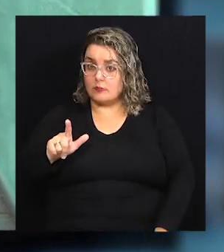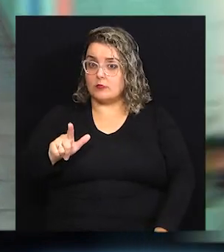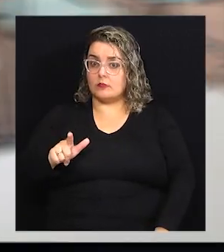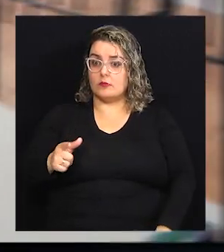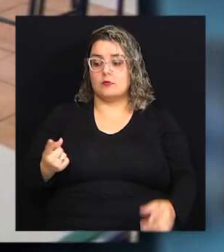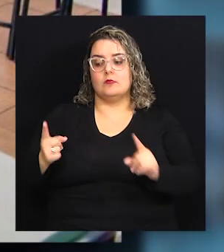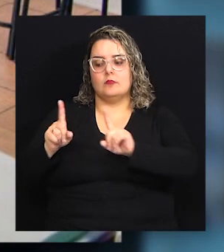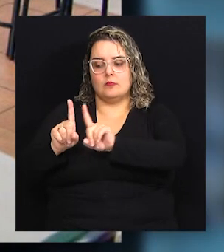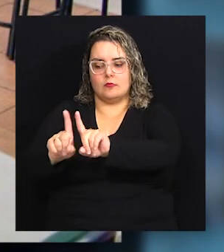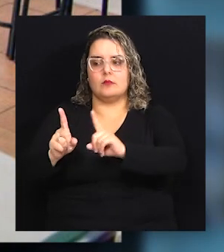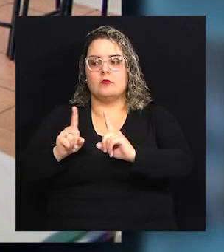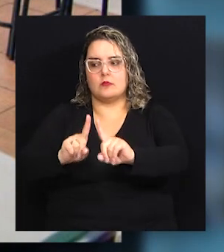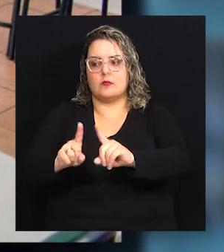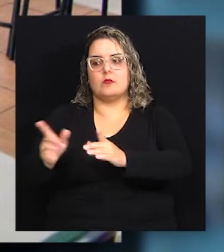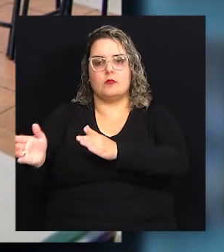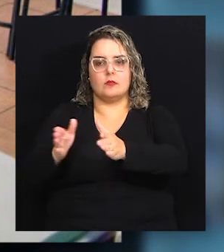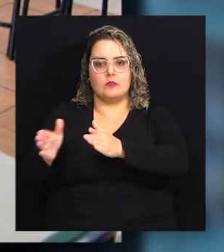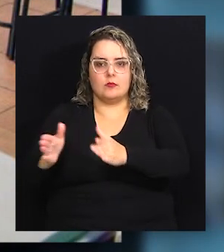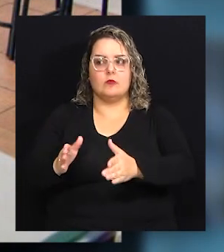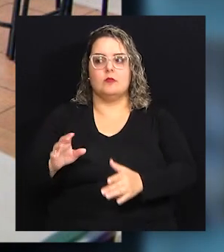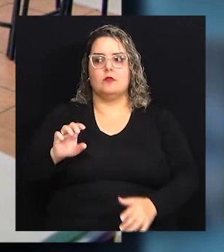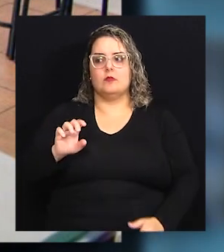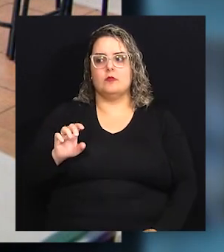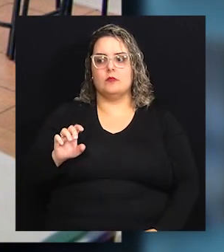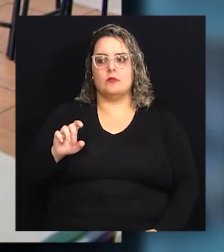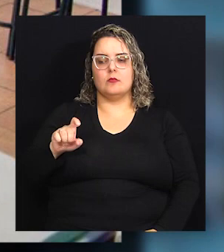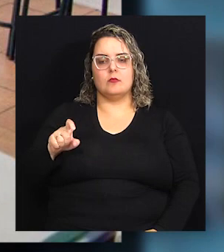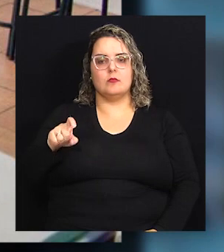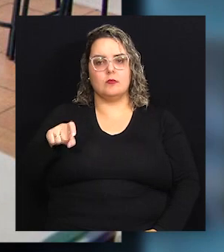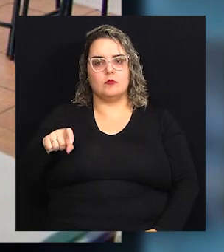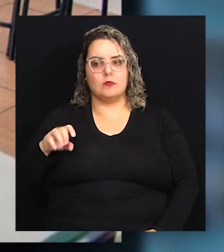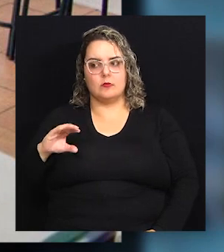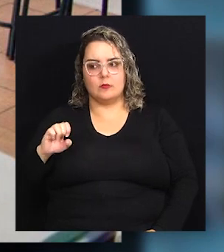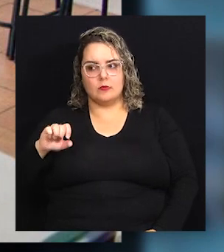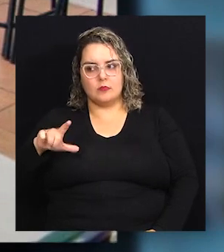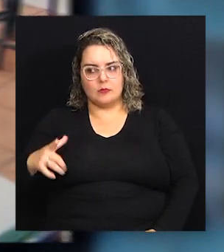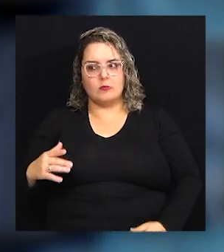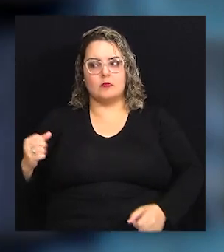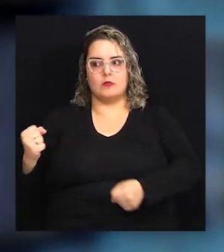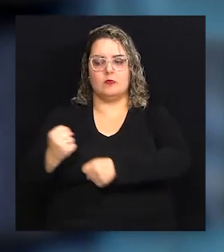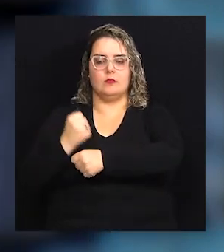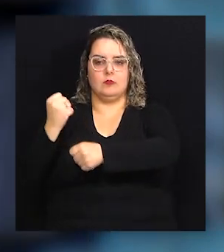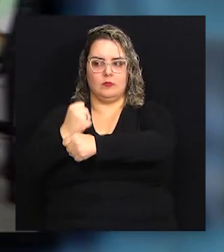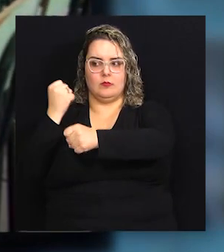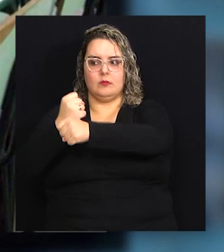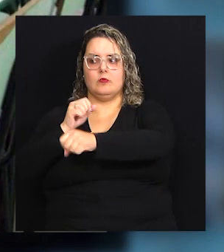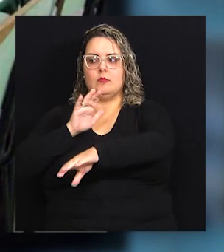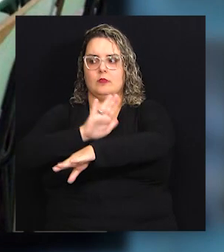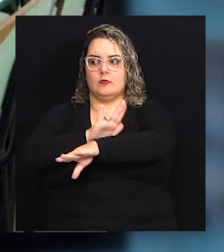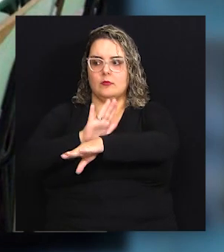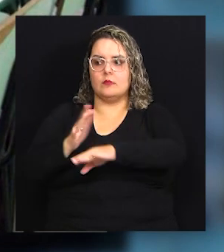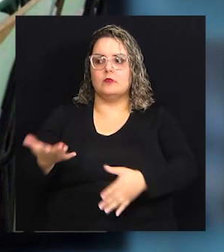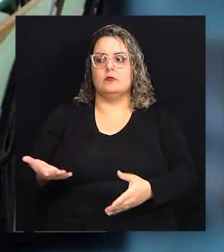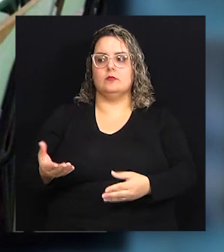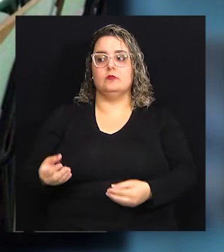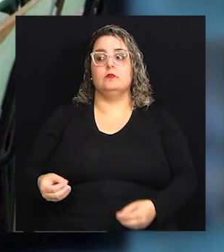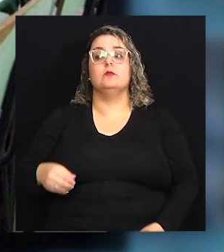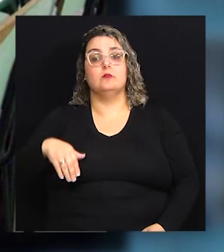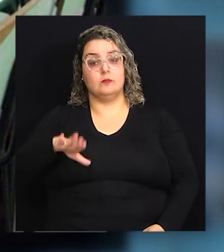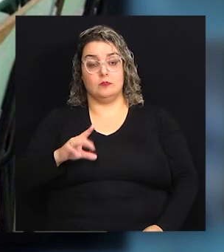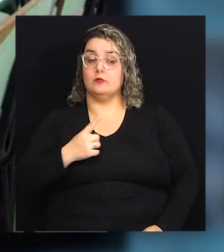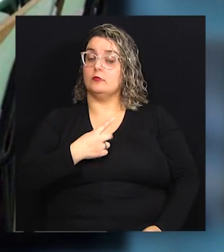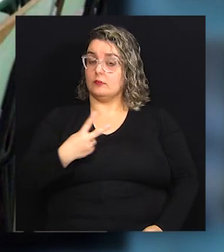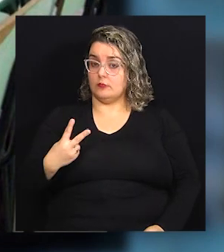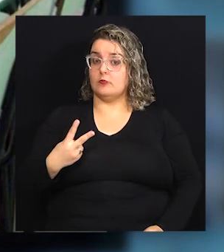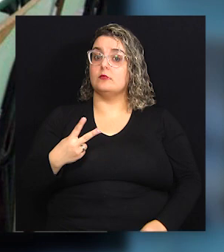conseguimos, através de parceiros, na época a Nextel nos ajudou muito na construção dessa unidade e levou mais